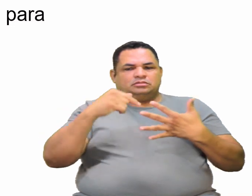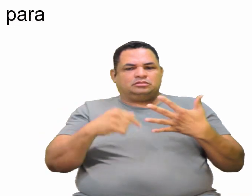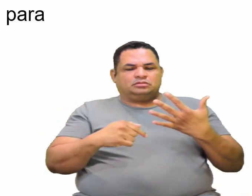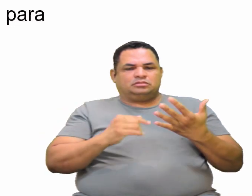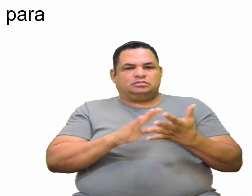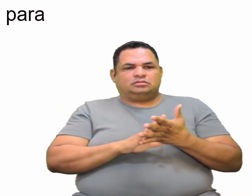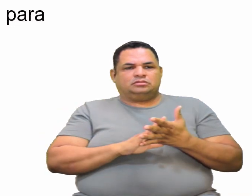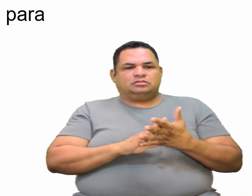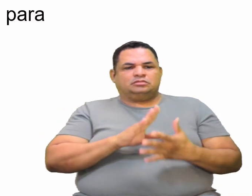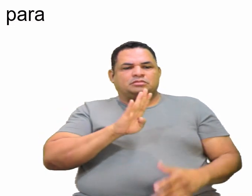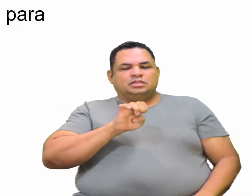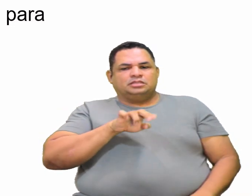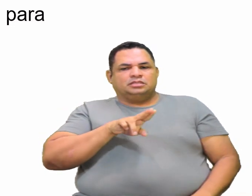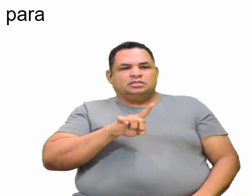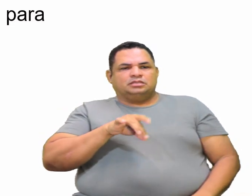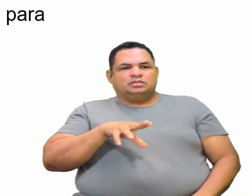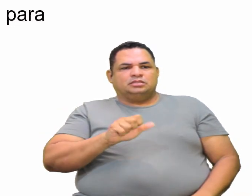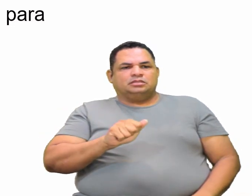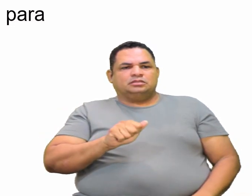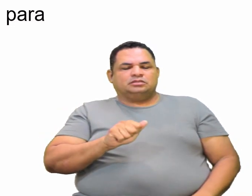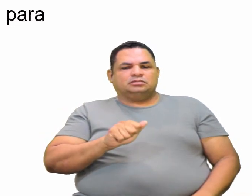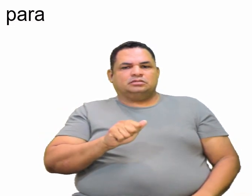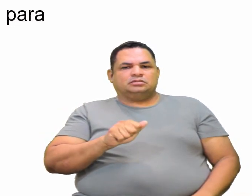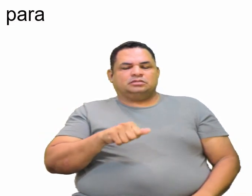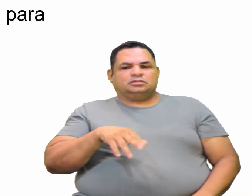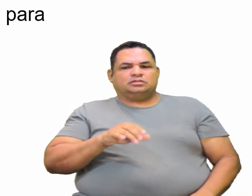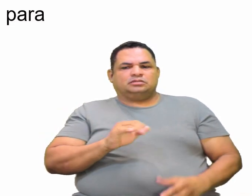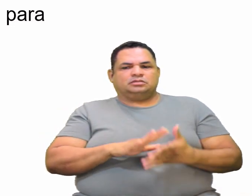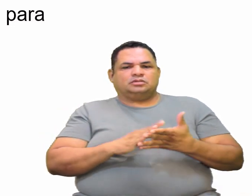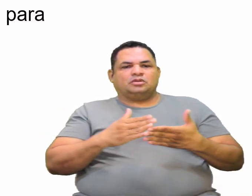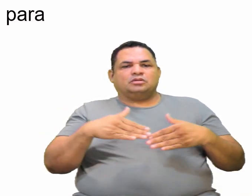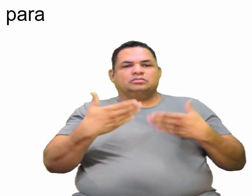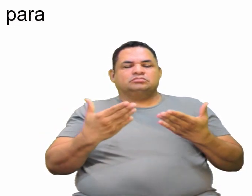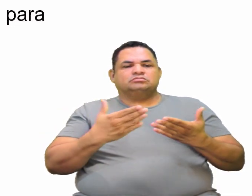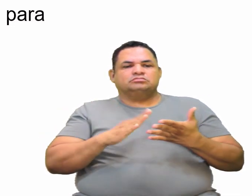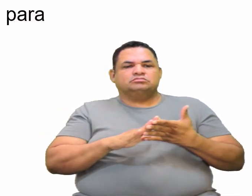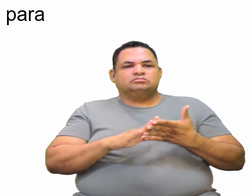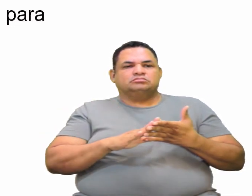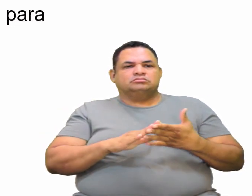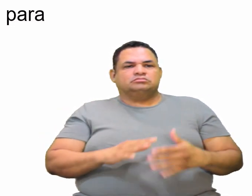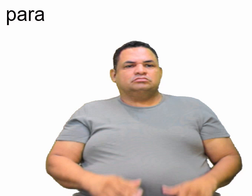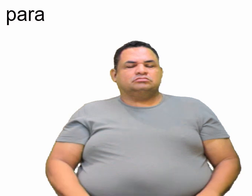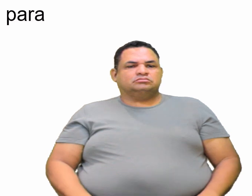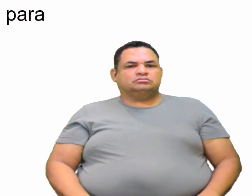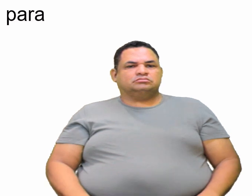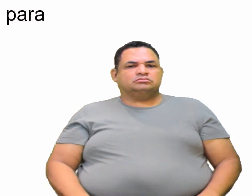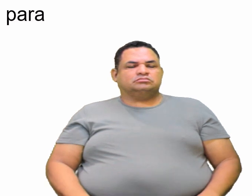anterior? Batesiano, pecamiano e a camuflagem. A gente já sabe que isso aqui não é